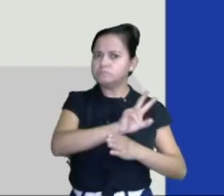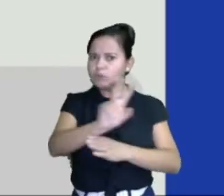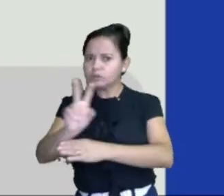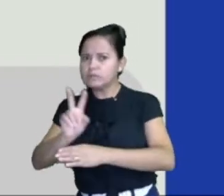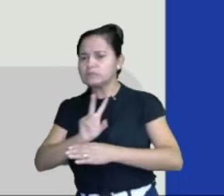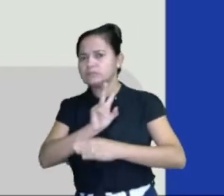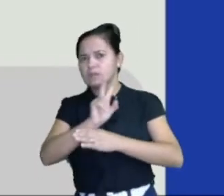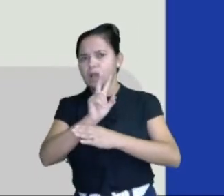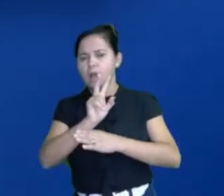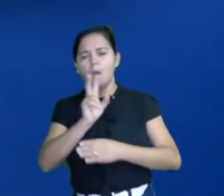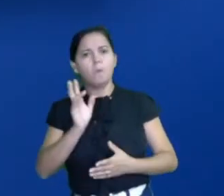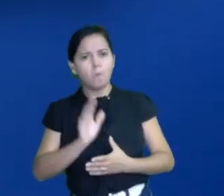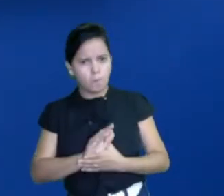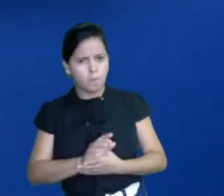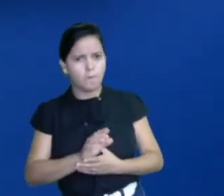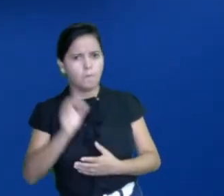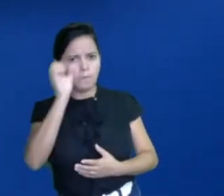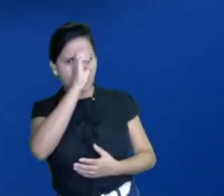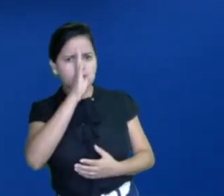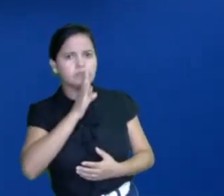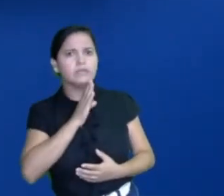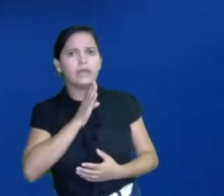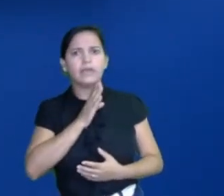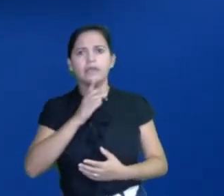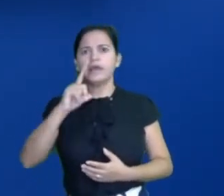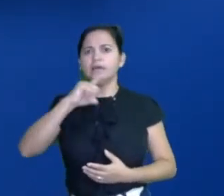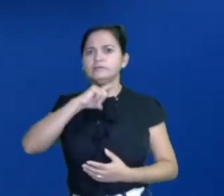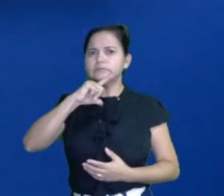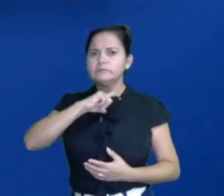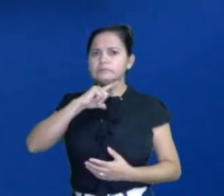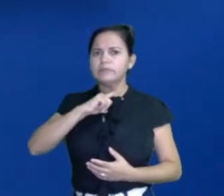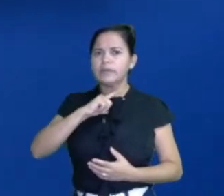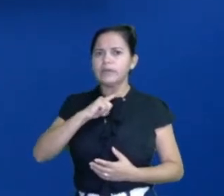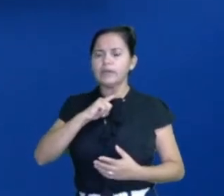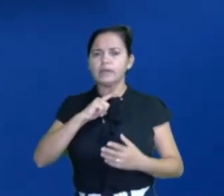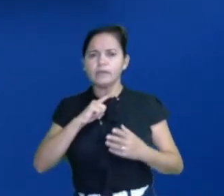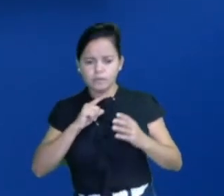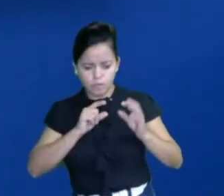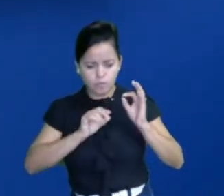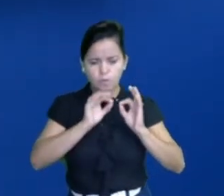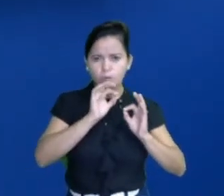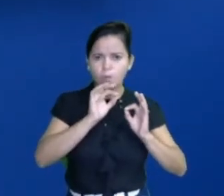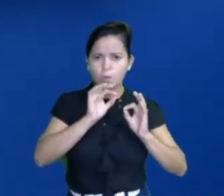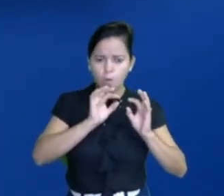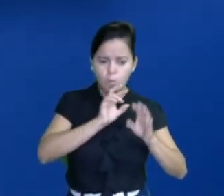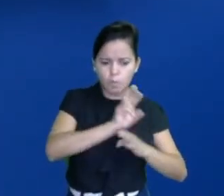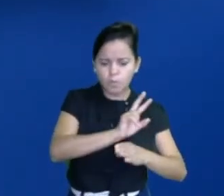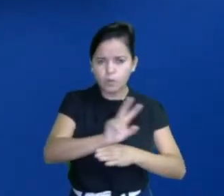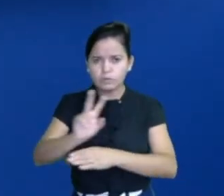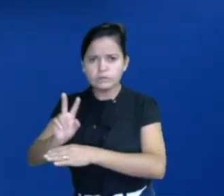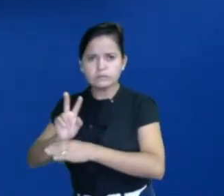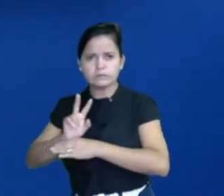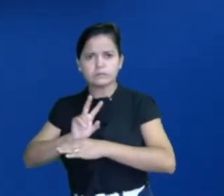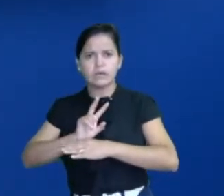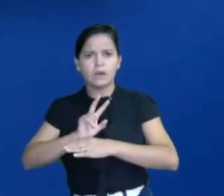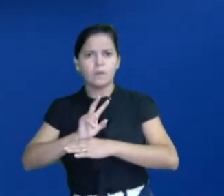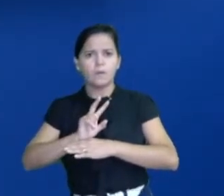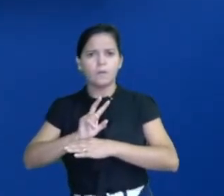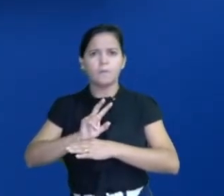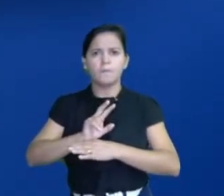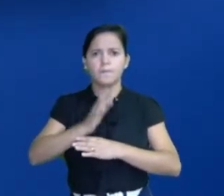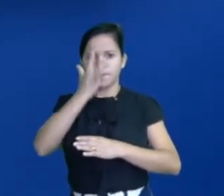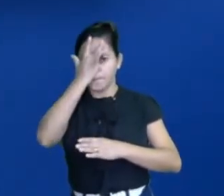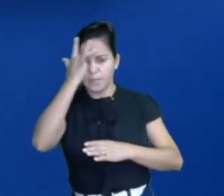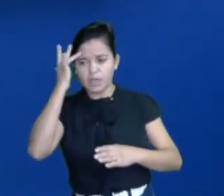órgão, gente, federal, é um órgão que protege esses locais. Só que essas pessoas que